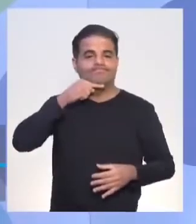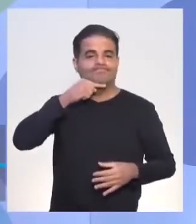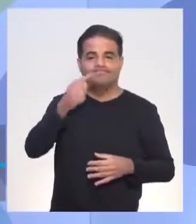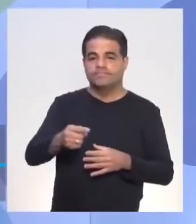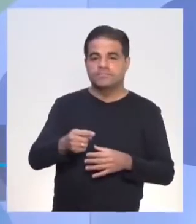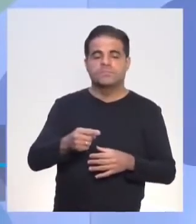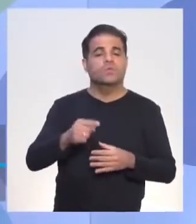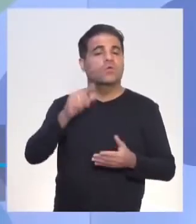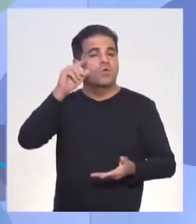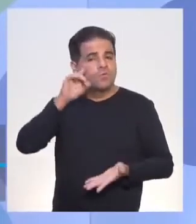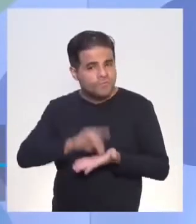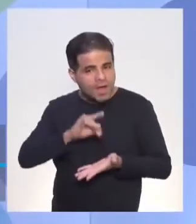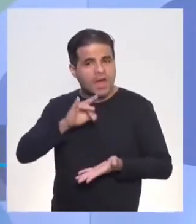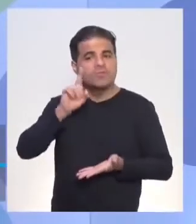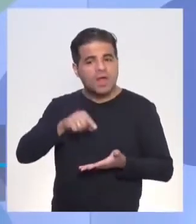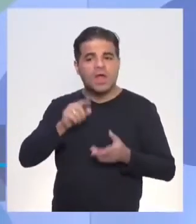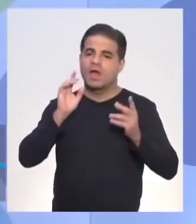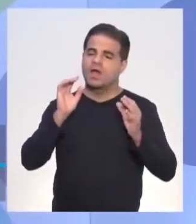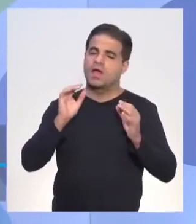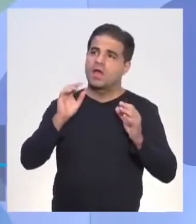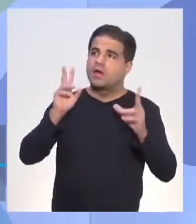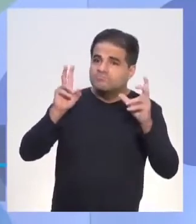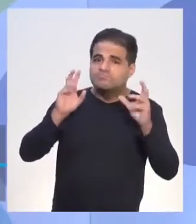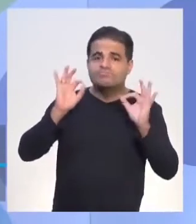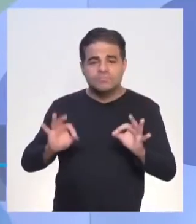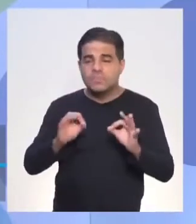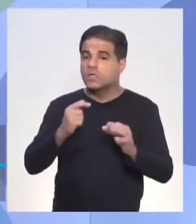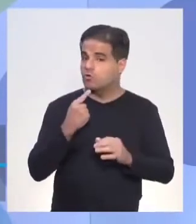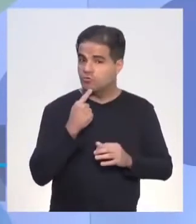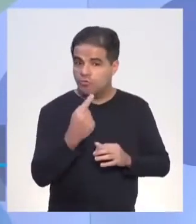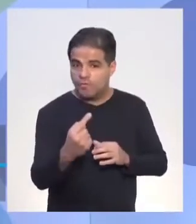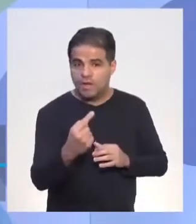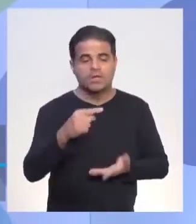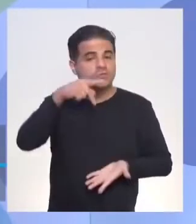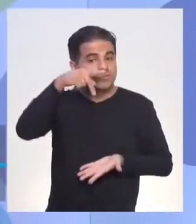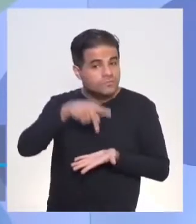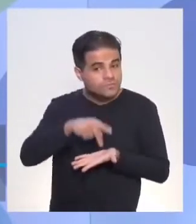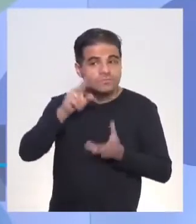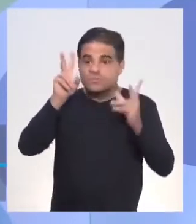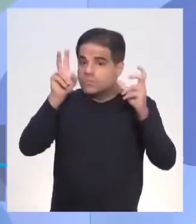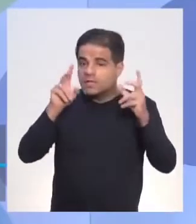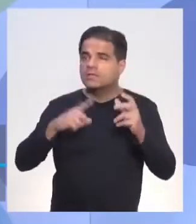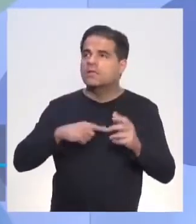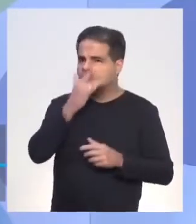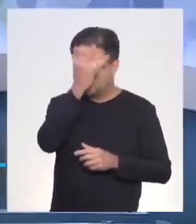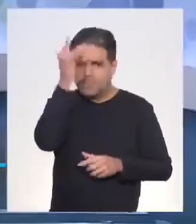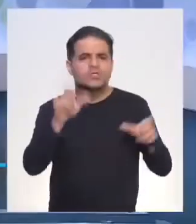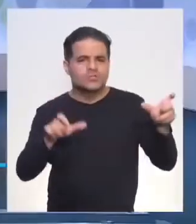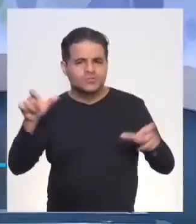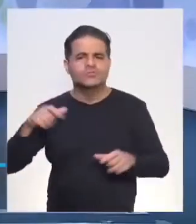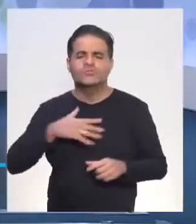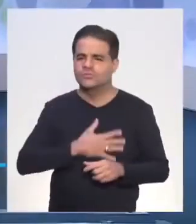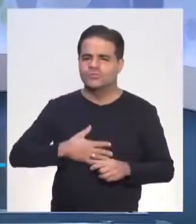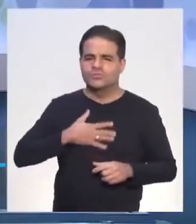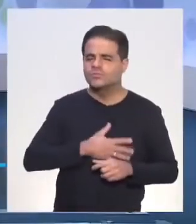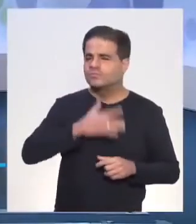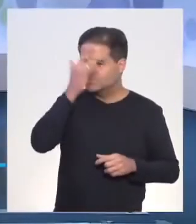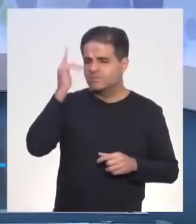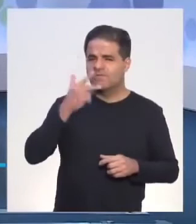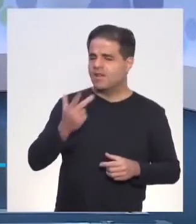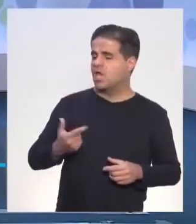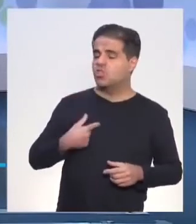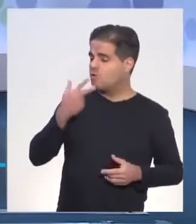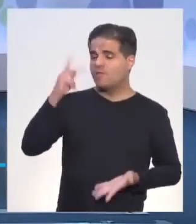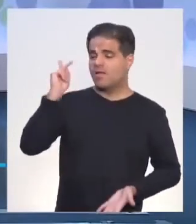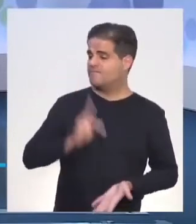fato é sempre fato. Então, por isso que é importante falar. Eu estou falando de um fato. Tem gente que gosta, né? Às vezes no debate no senso comum, a pessoa fala assim, eu estou